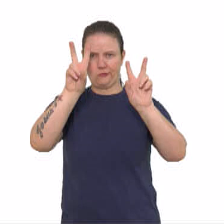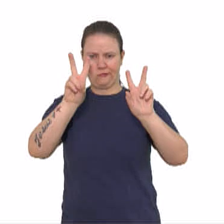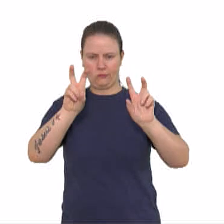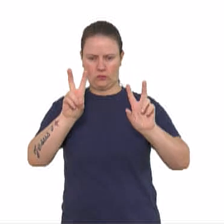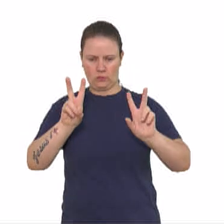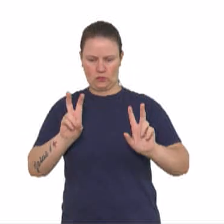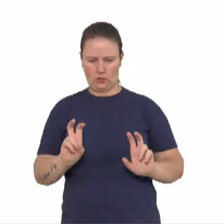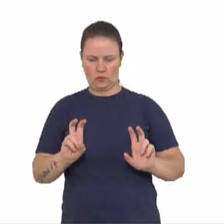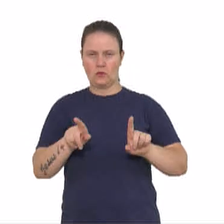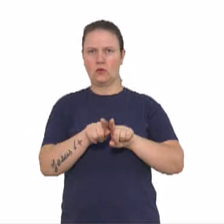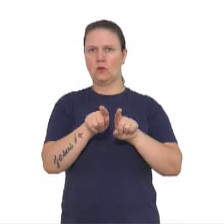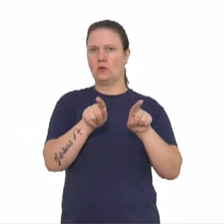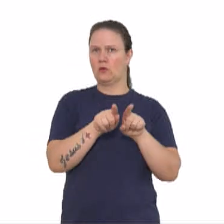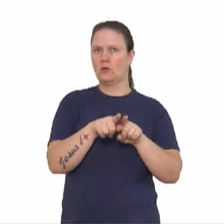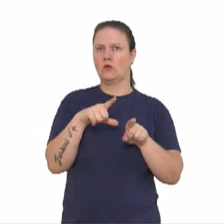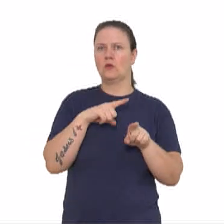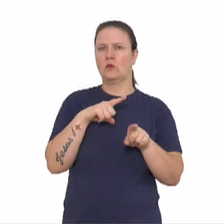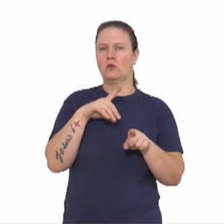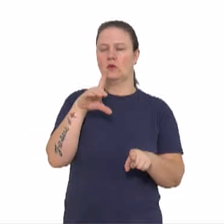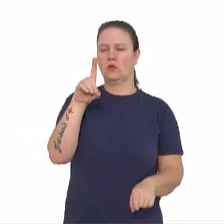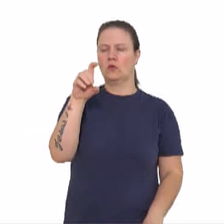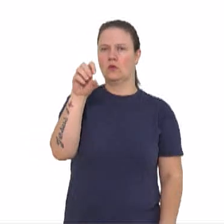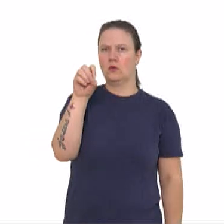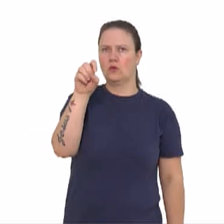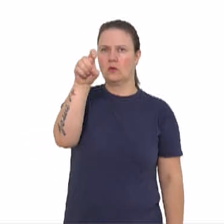há doxografia e crítica moderna.